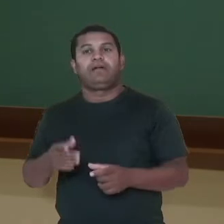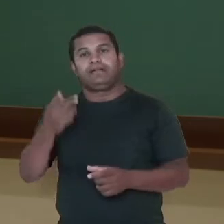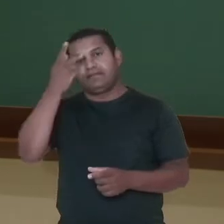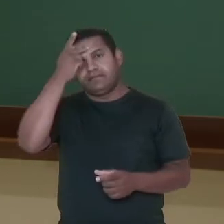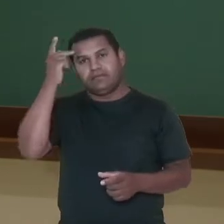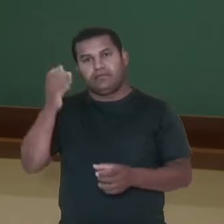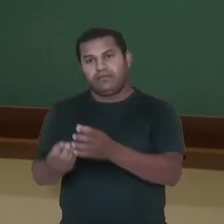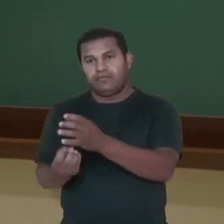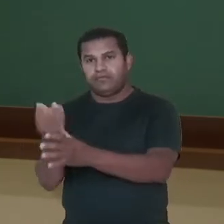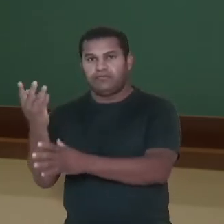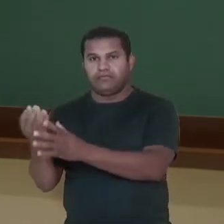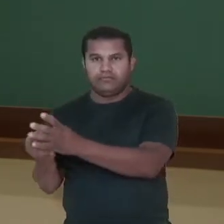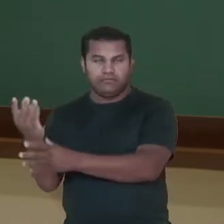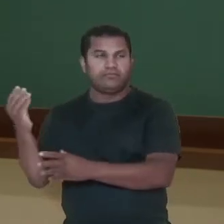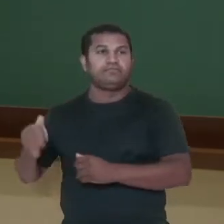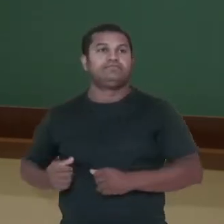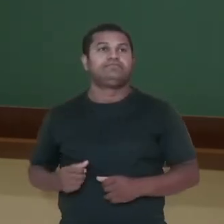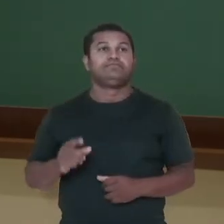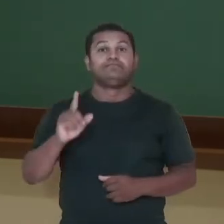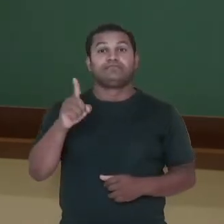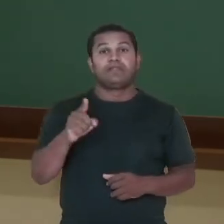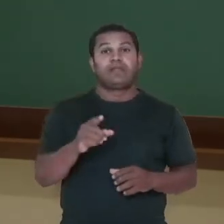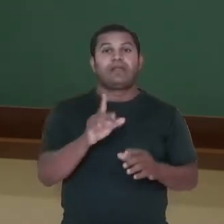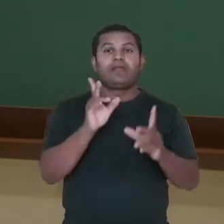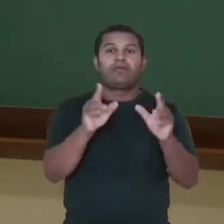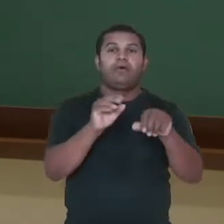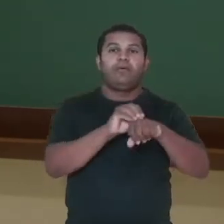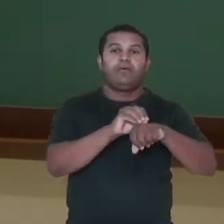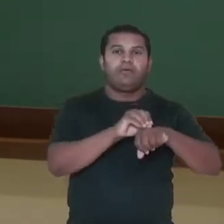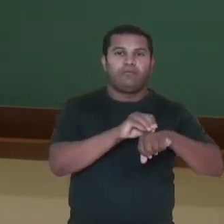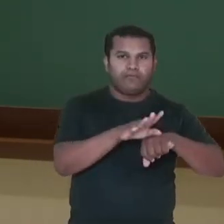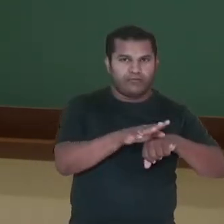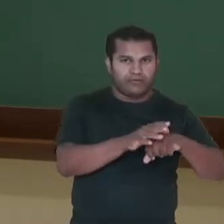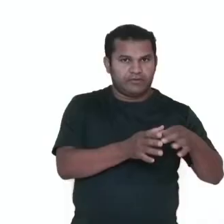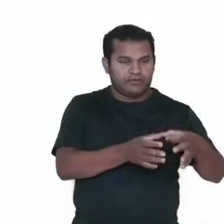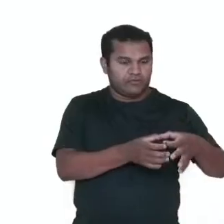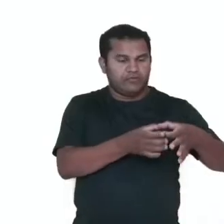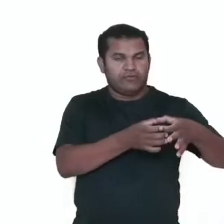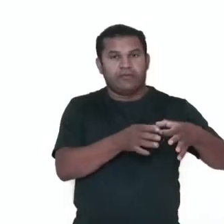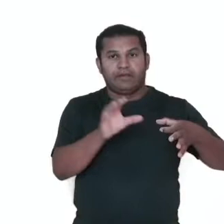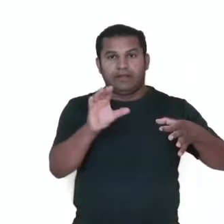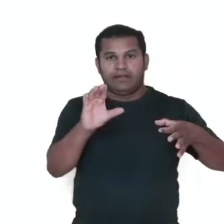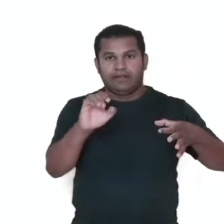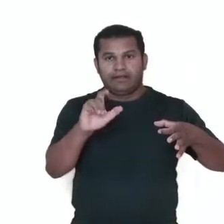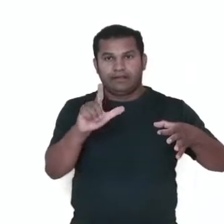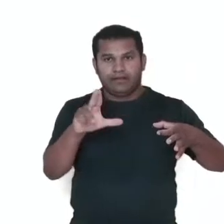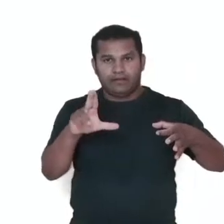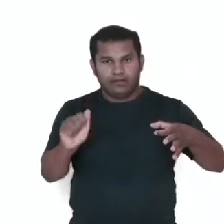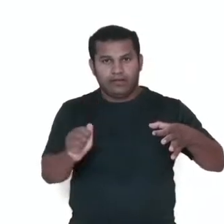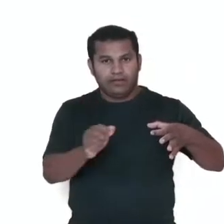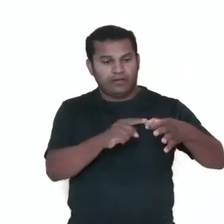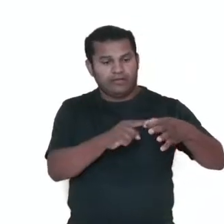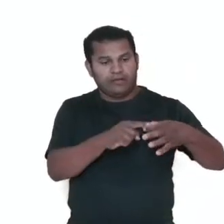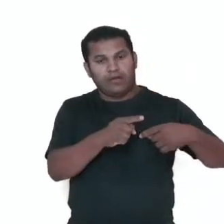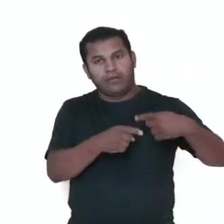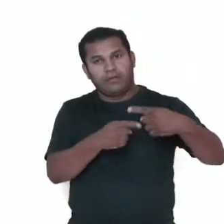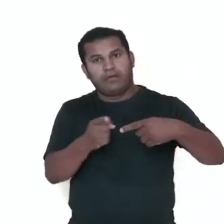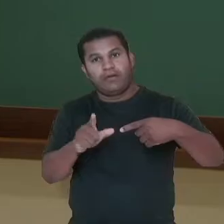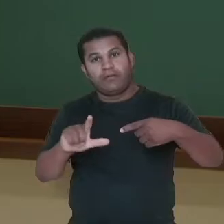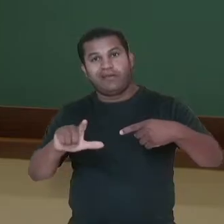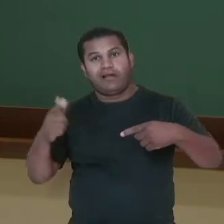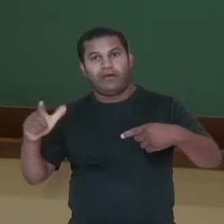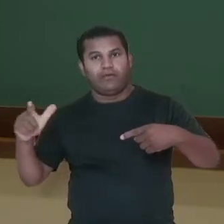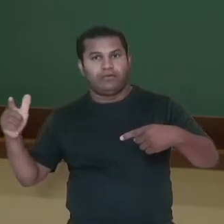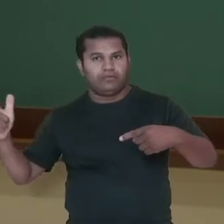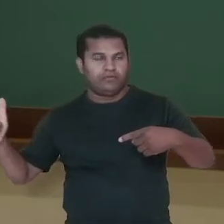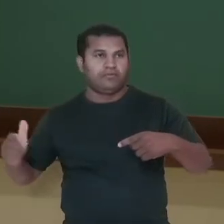simplesmente a transmissão daquela informação, traduzindo para você. E a nível de citogenética, é um segmento de DNA, agora a gente já começa a